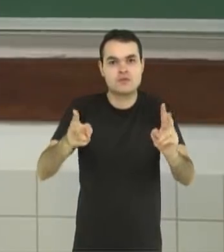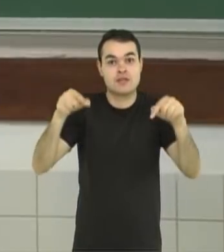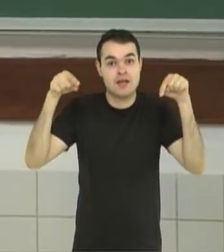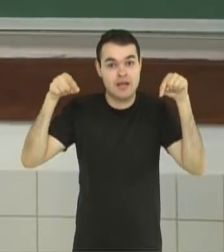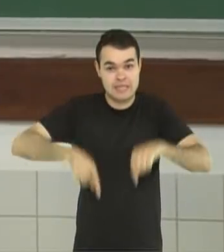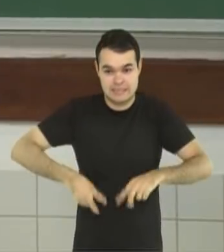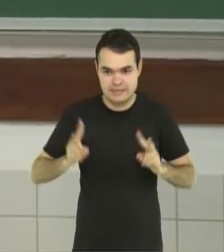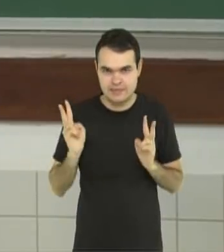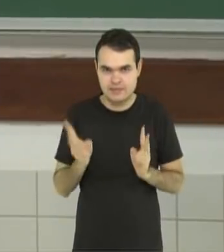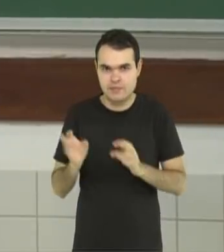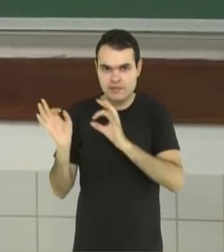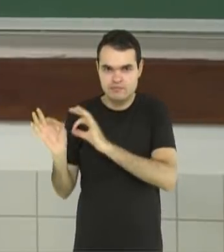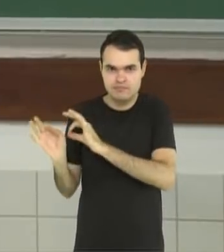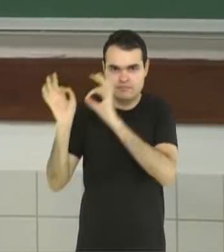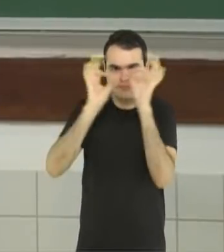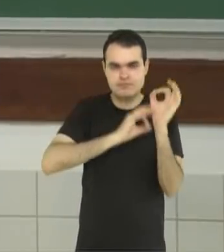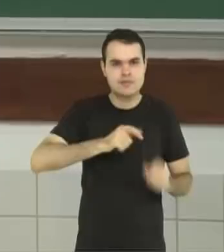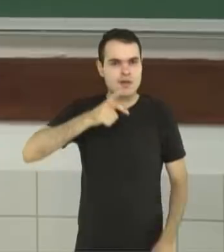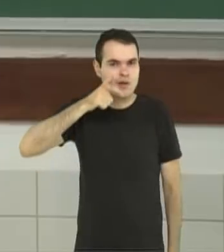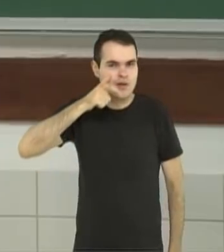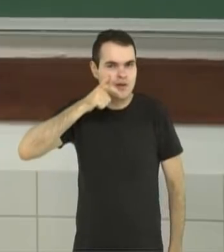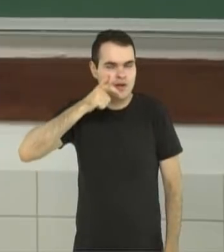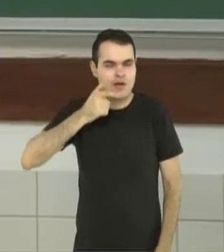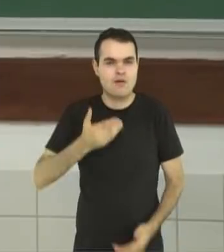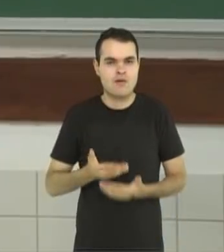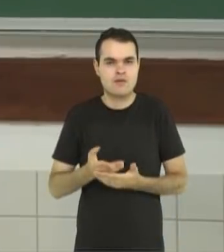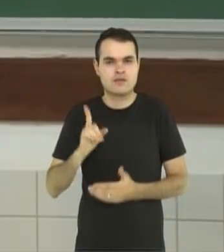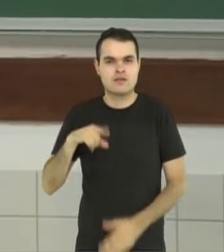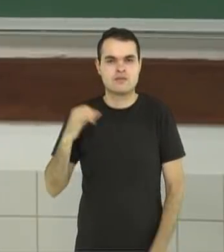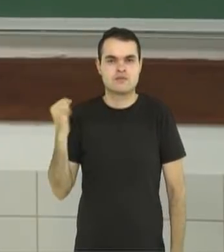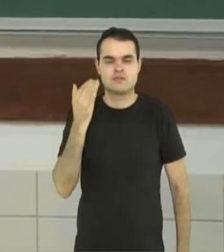aqui sempre junto assistindo às aulas, que são bem